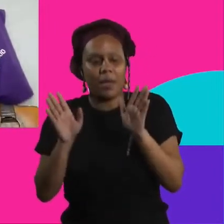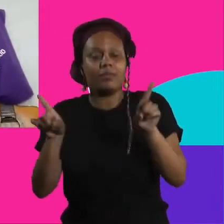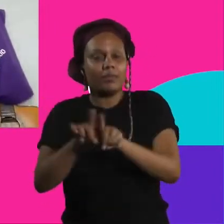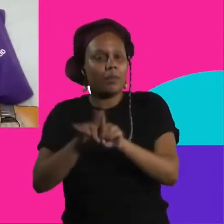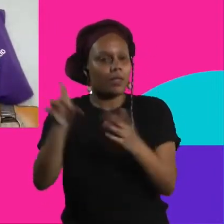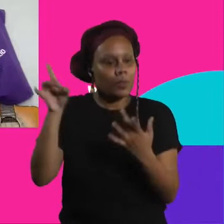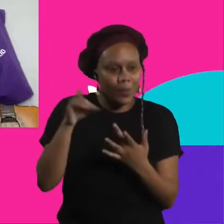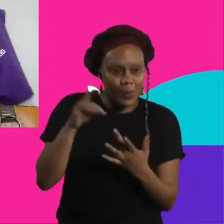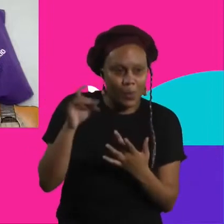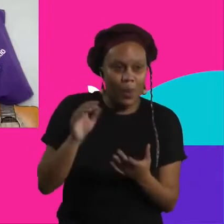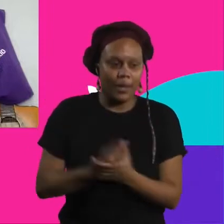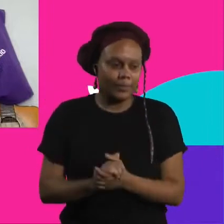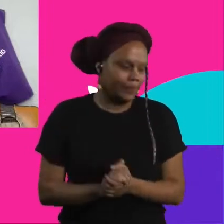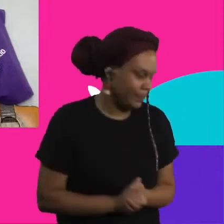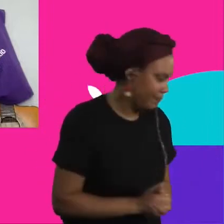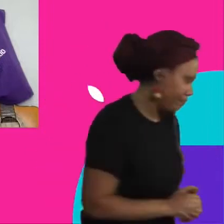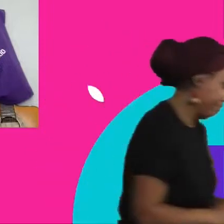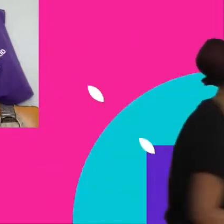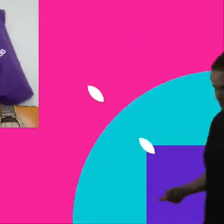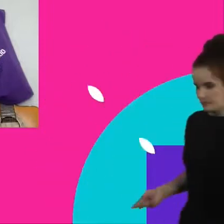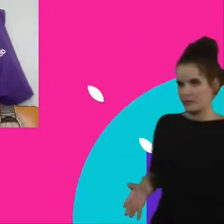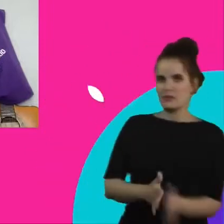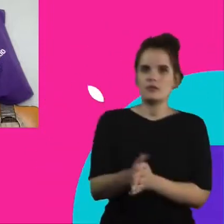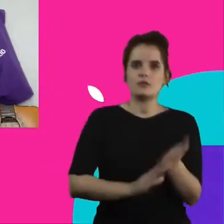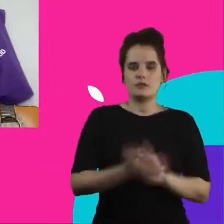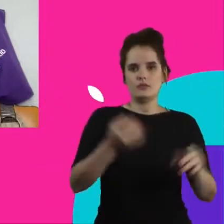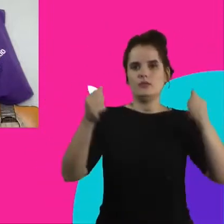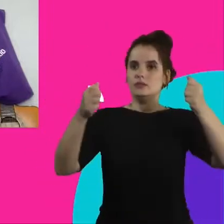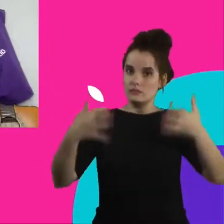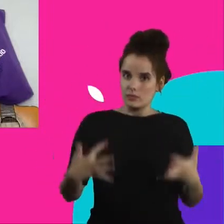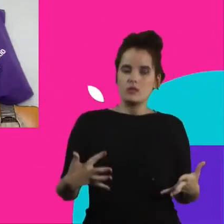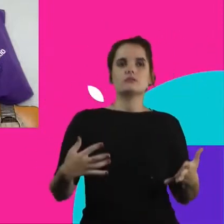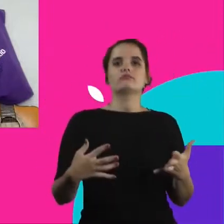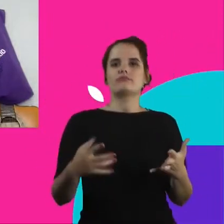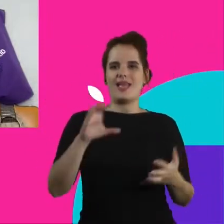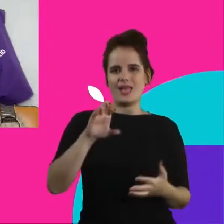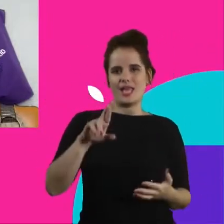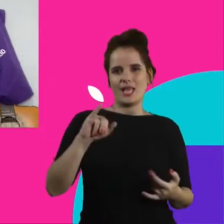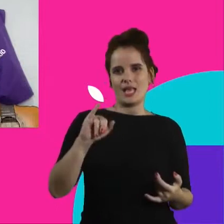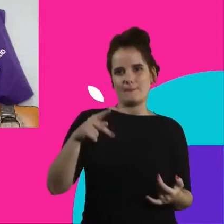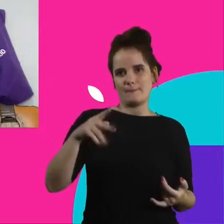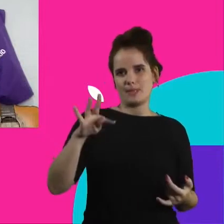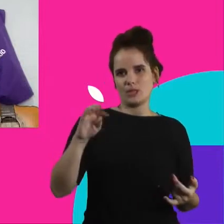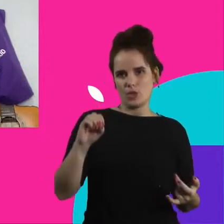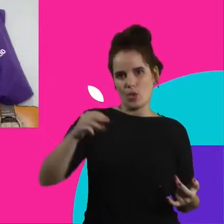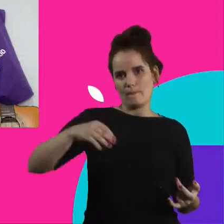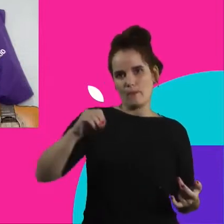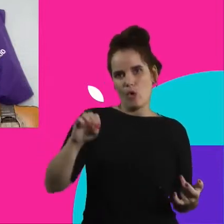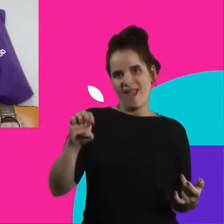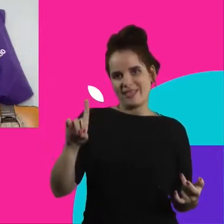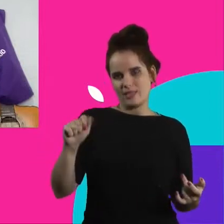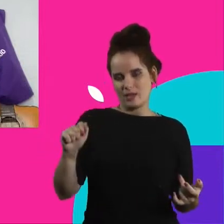muito para o nosso contexto, porque, bom, primeiro que quando a gente fala em criptomoeda, a primeira coisa que vem na cabeça